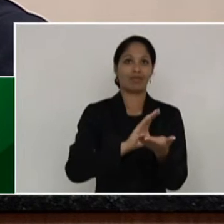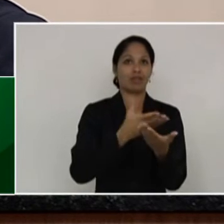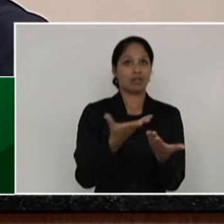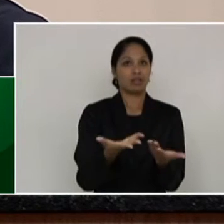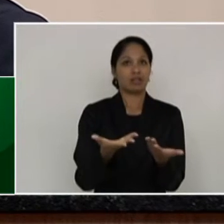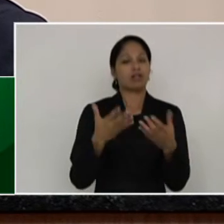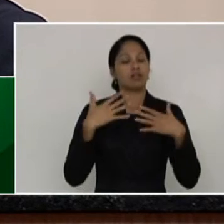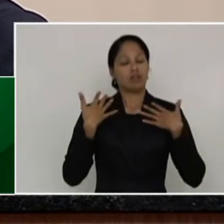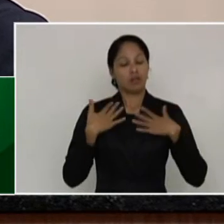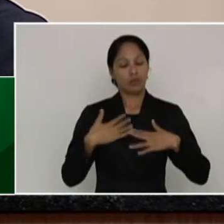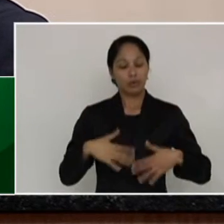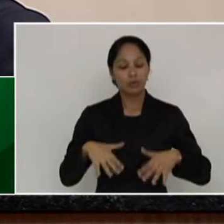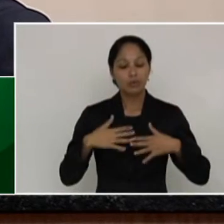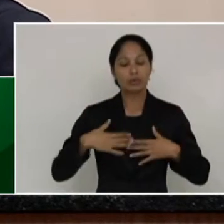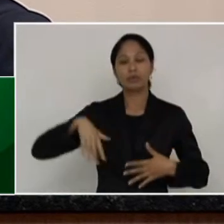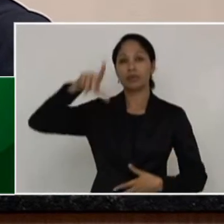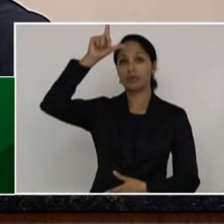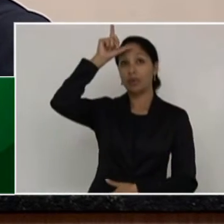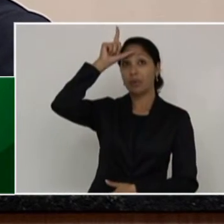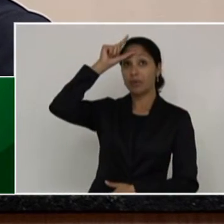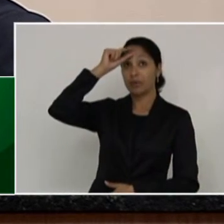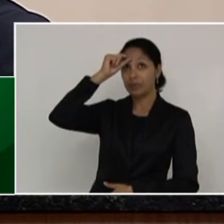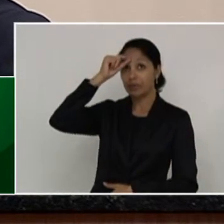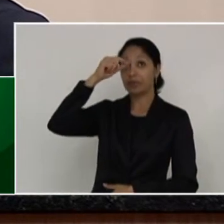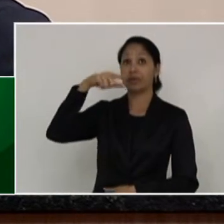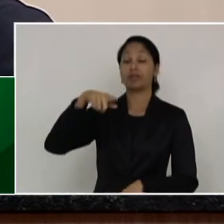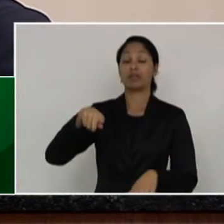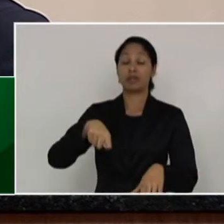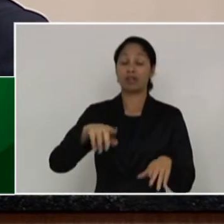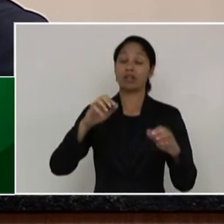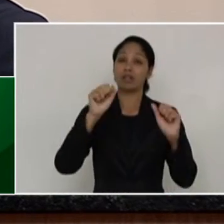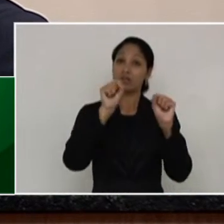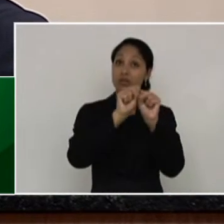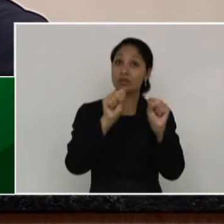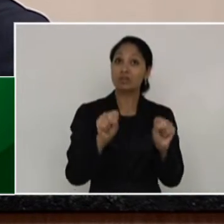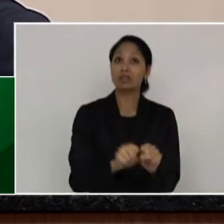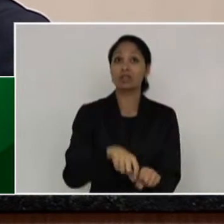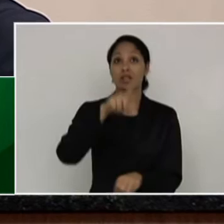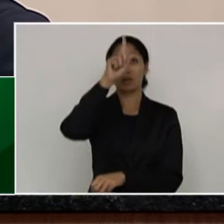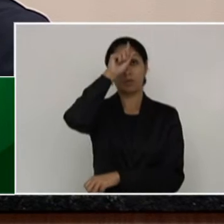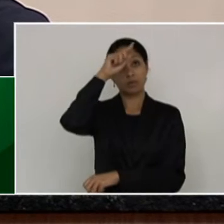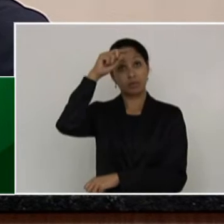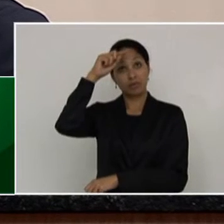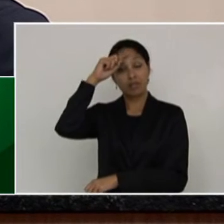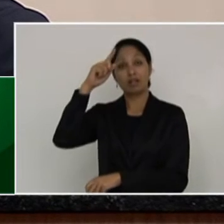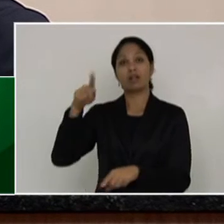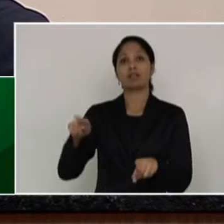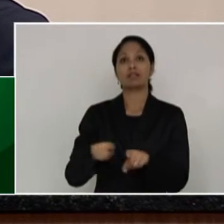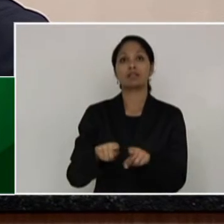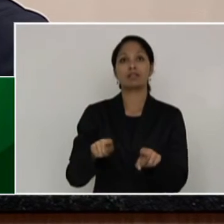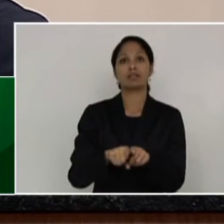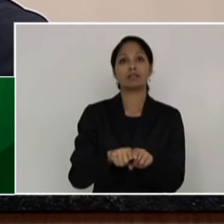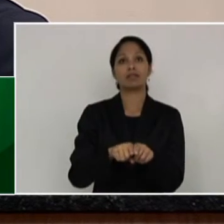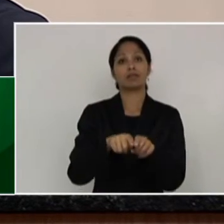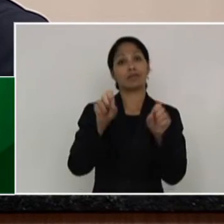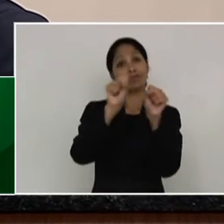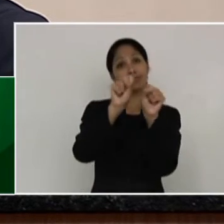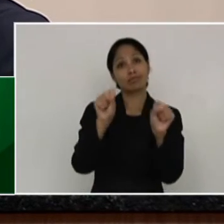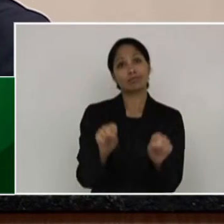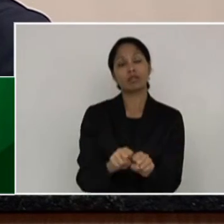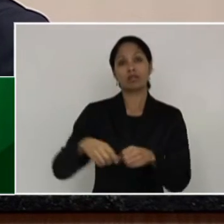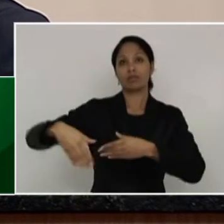extremamente significativo ao sistema hospitalar que está com deficiências há um sistema de estradas que está com deficiência